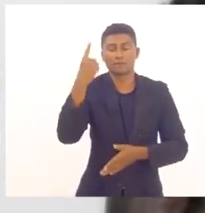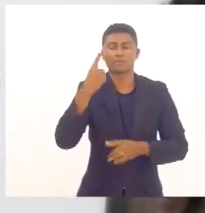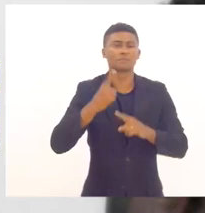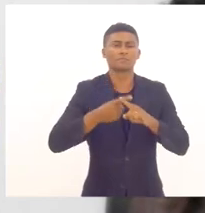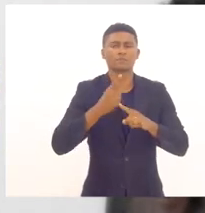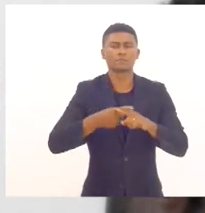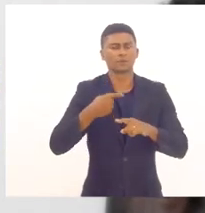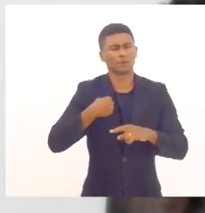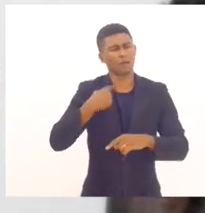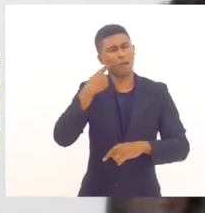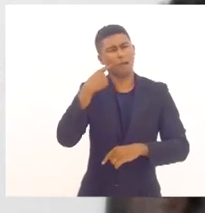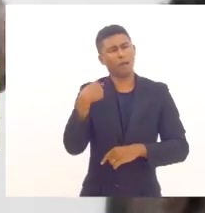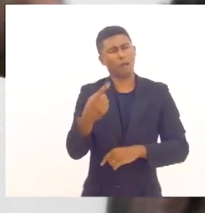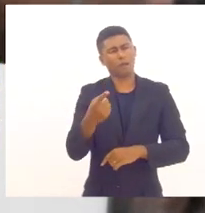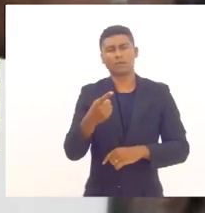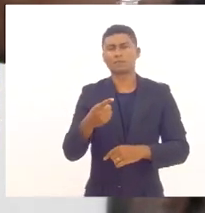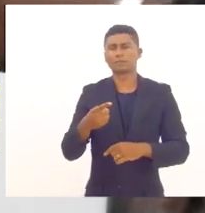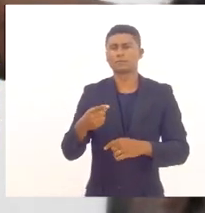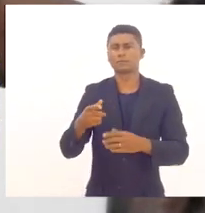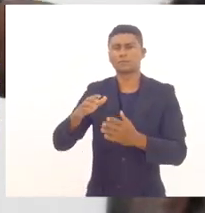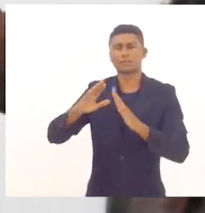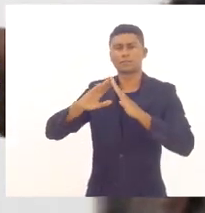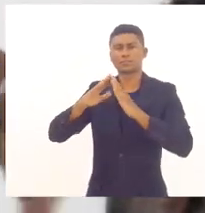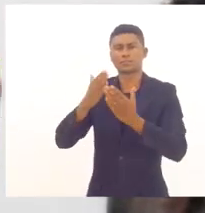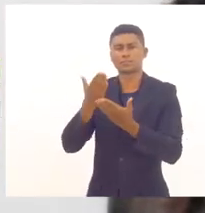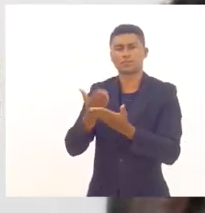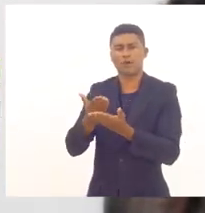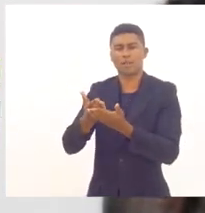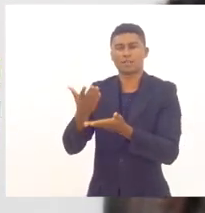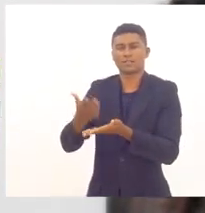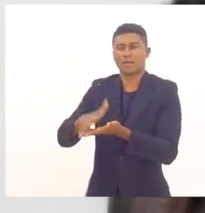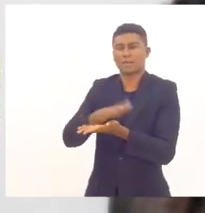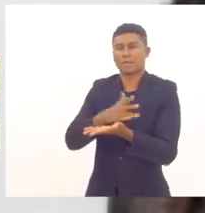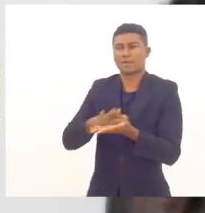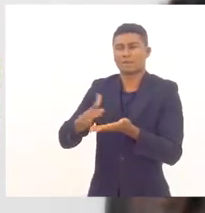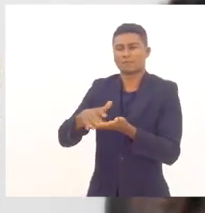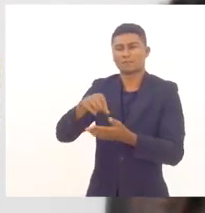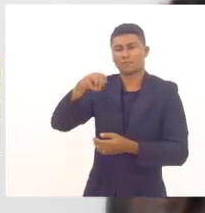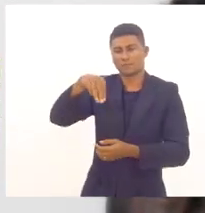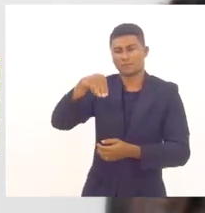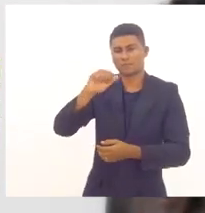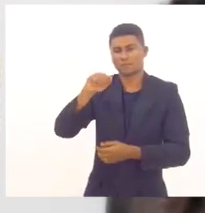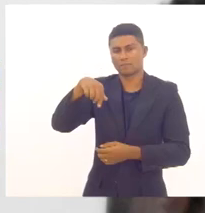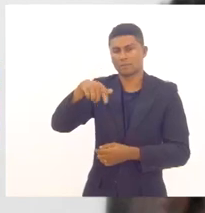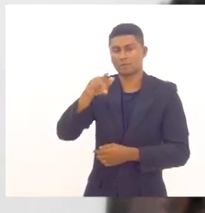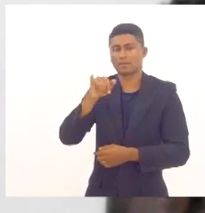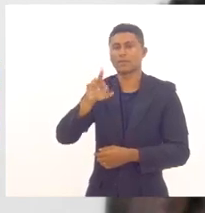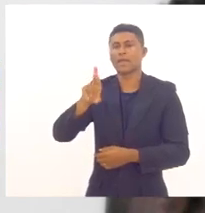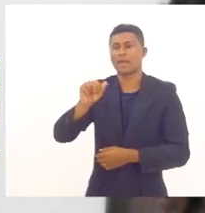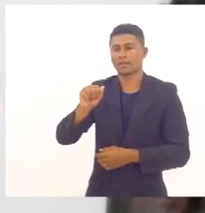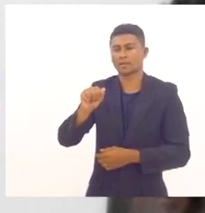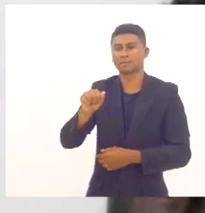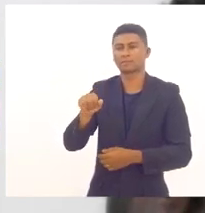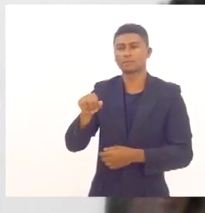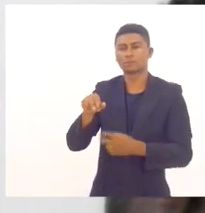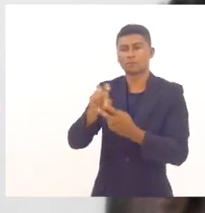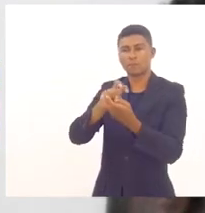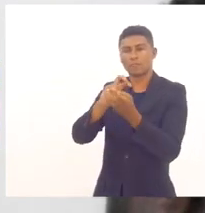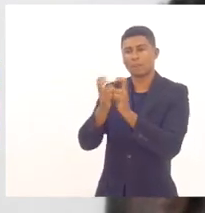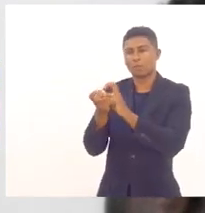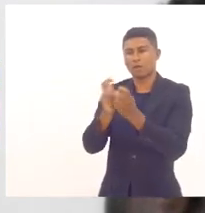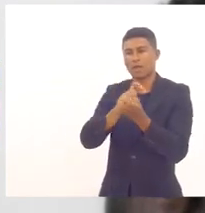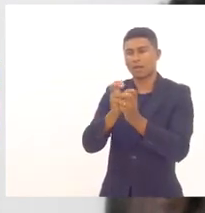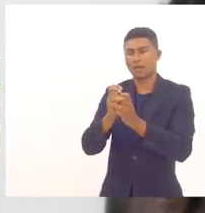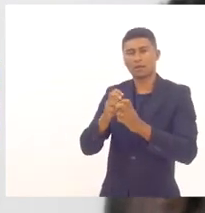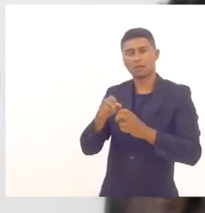a Mangueira fazer o negro samba, negro joga capoeira, e a capoeira passar daqui ali na parede com um carro alegórico imenso.